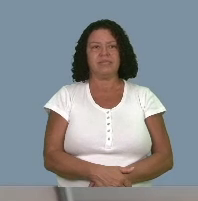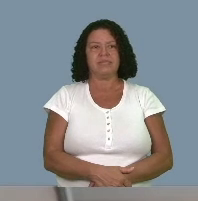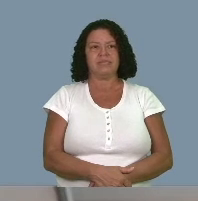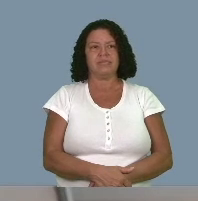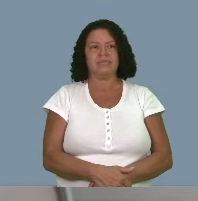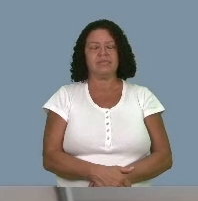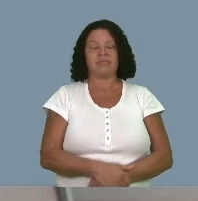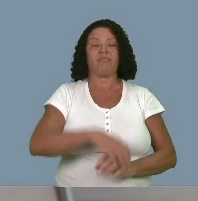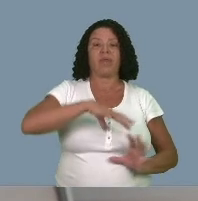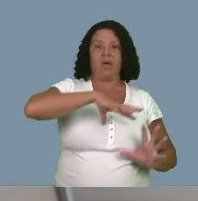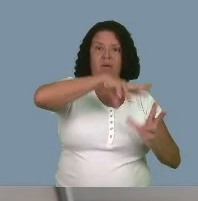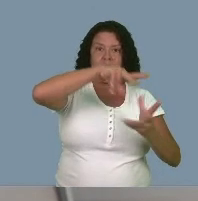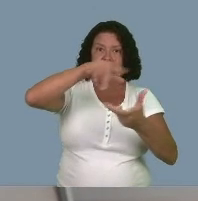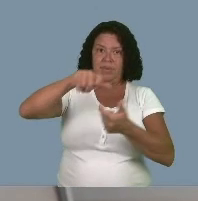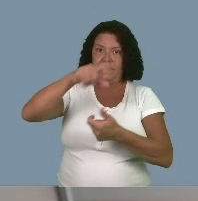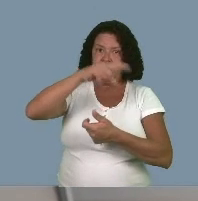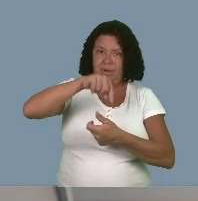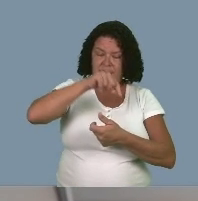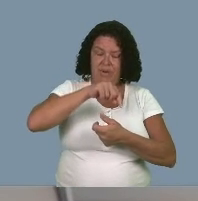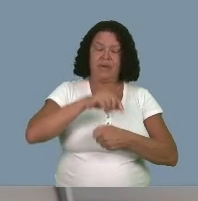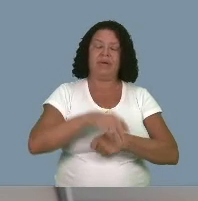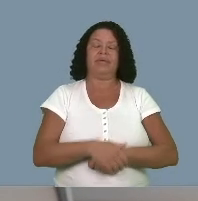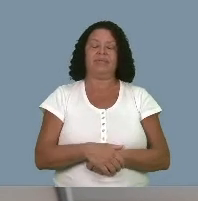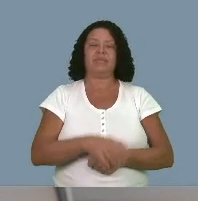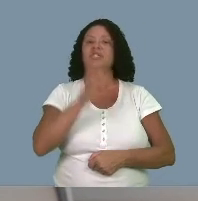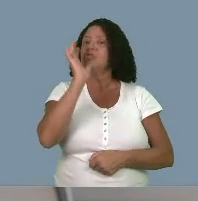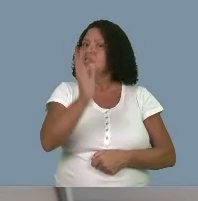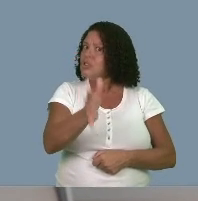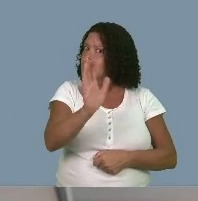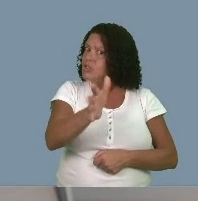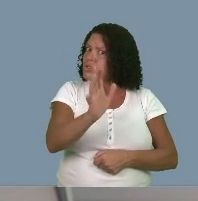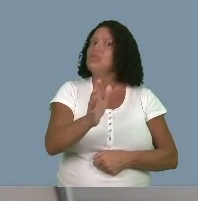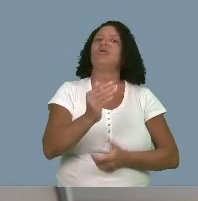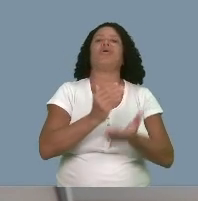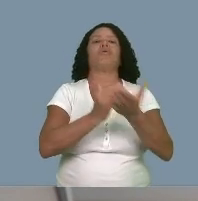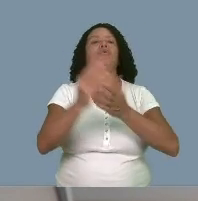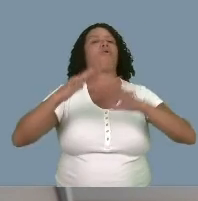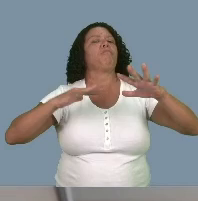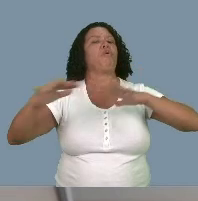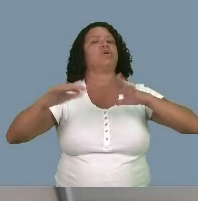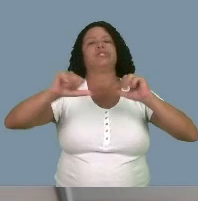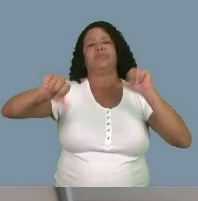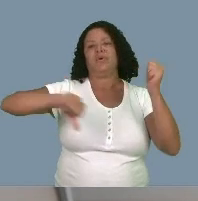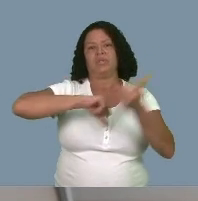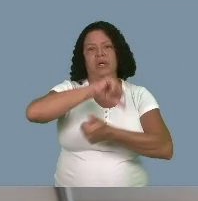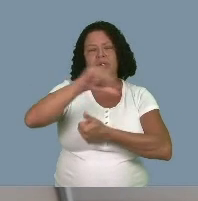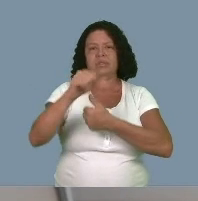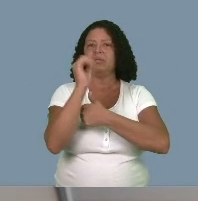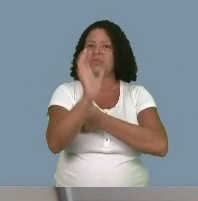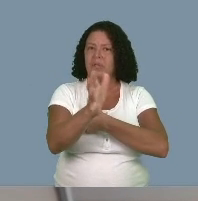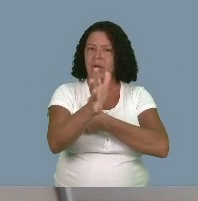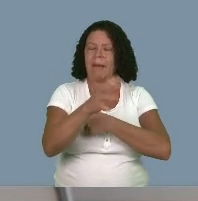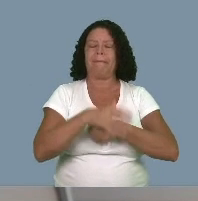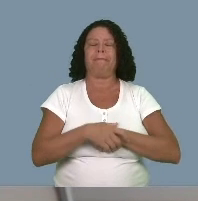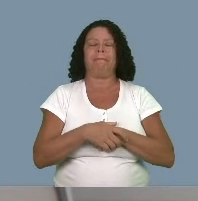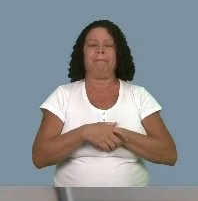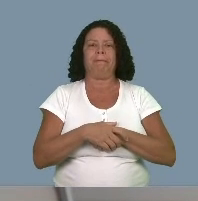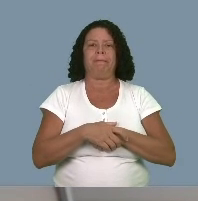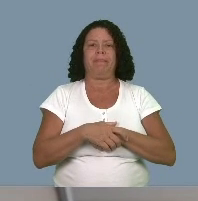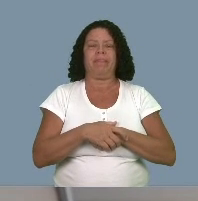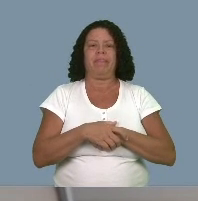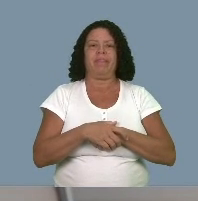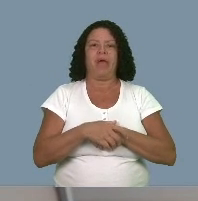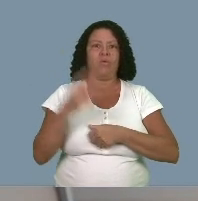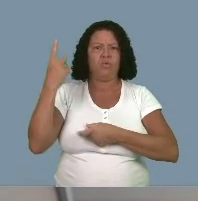O planeta, por si só, já iniciou o seu movimento de transformação. fruto de uma